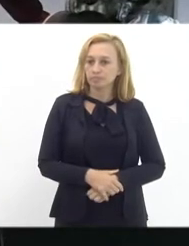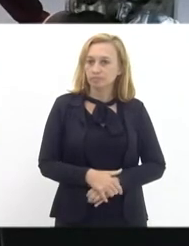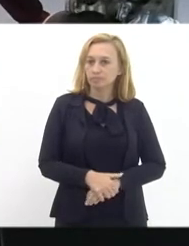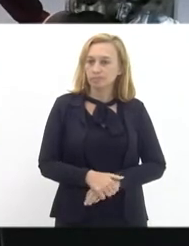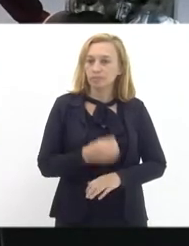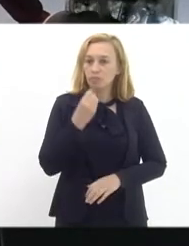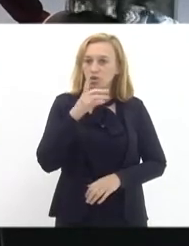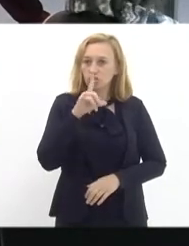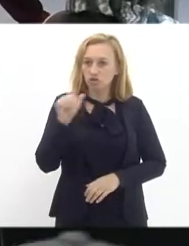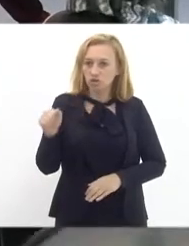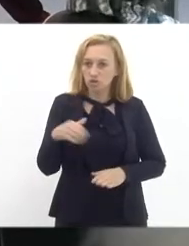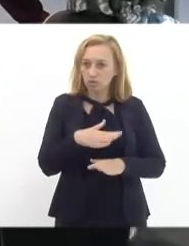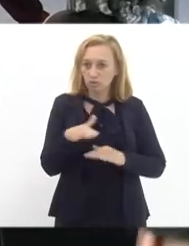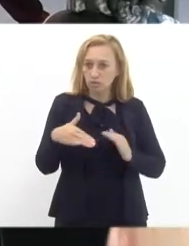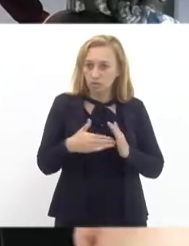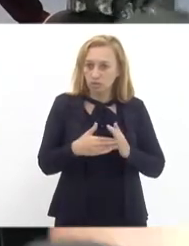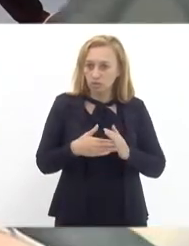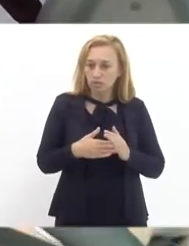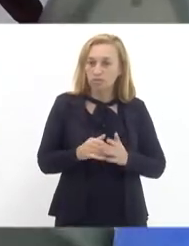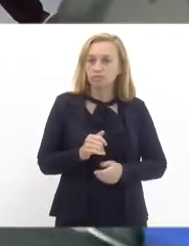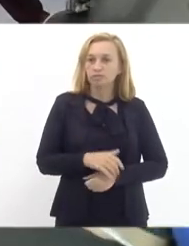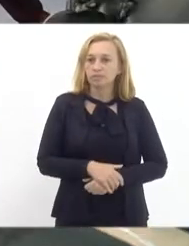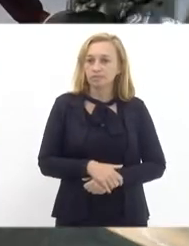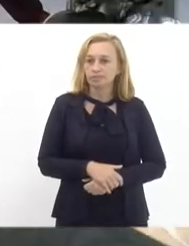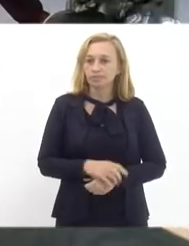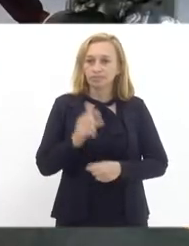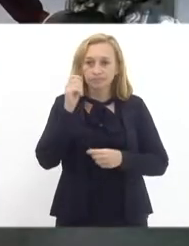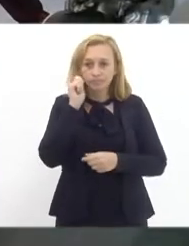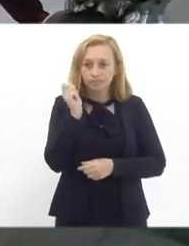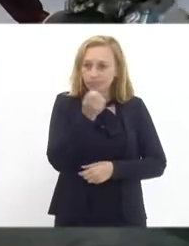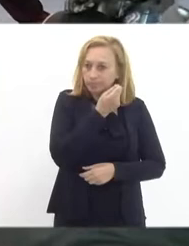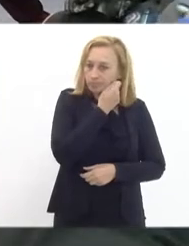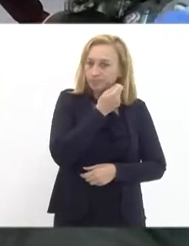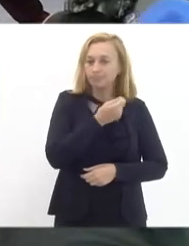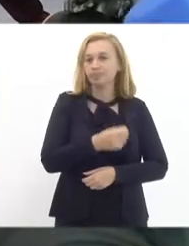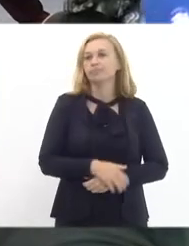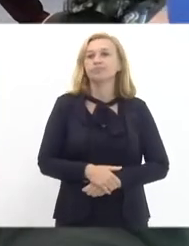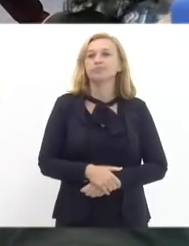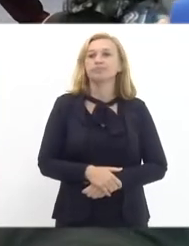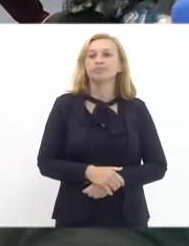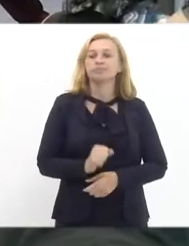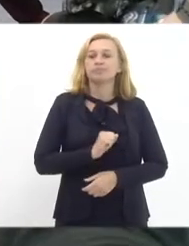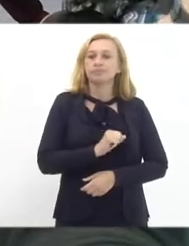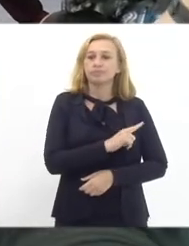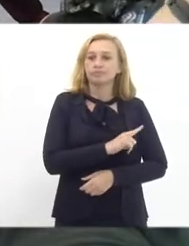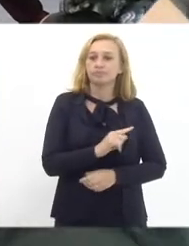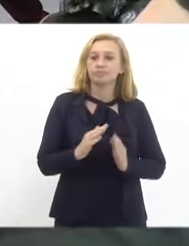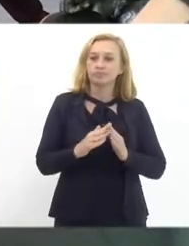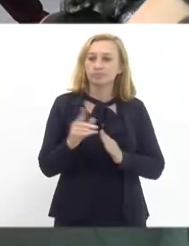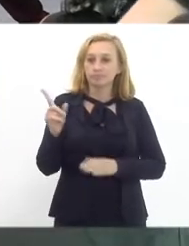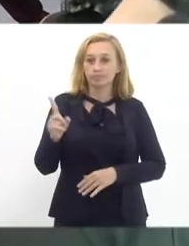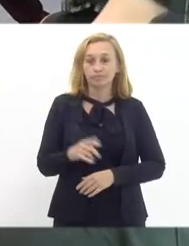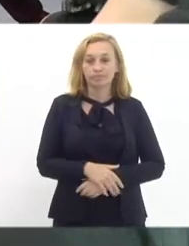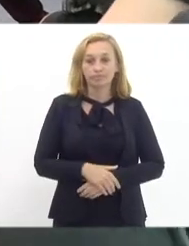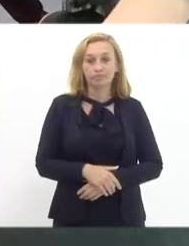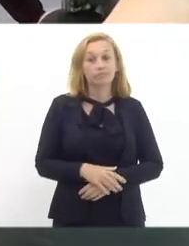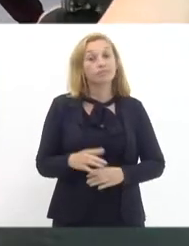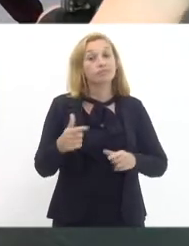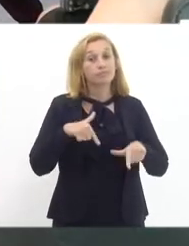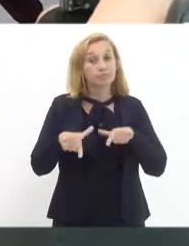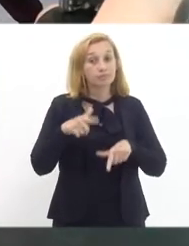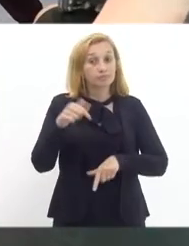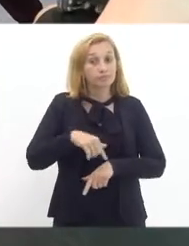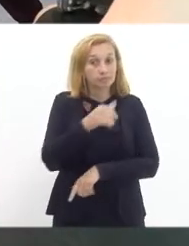Bom dia para todos. Vou tirar minha máscara. Também sou cidadão gonçalense, embora trabalhe na Zona Oeste do Rio de